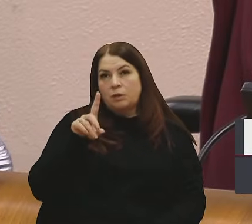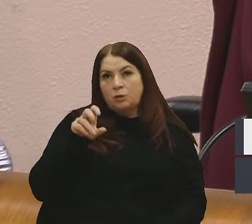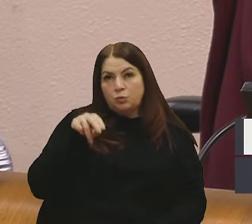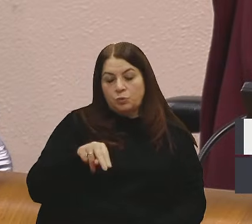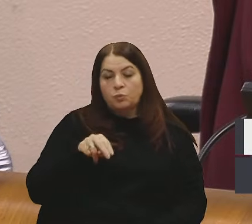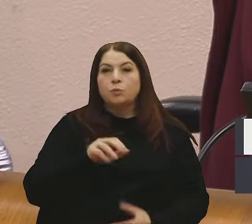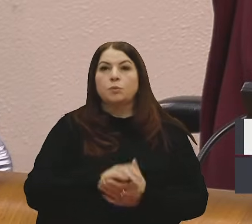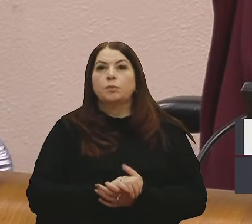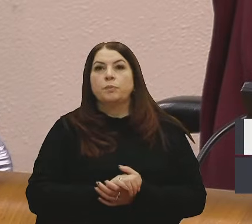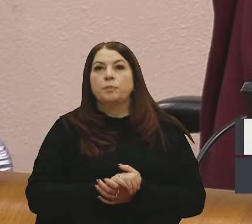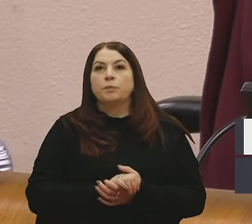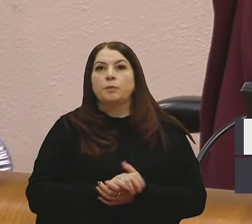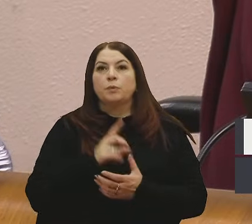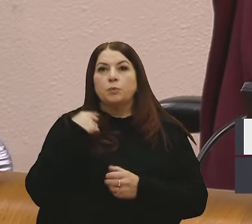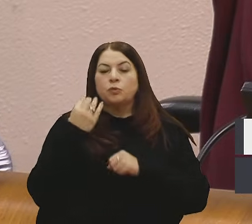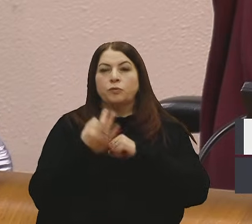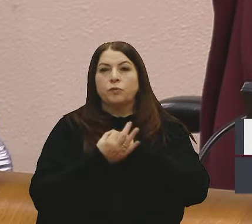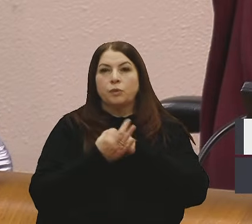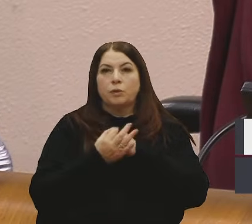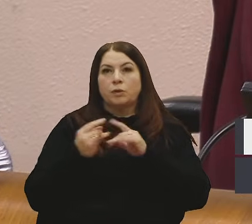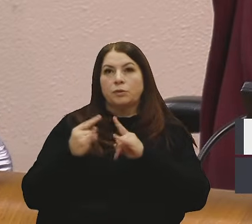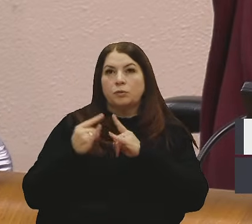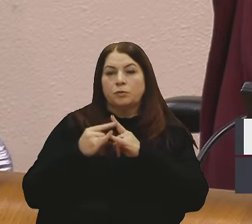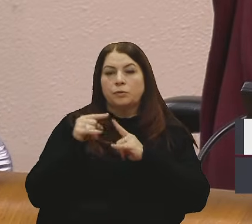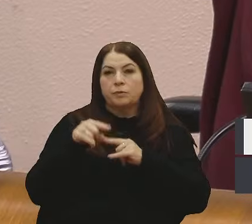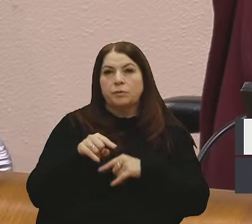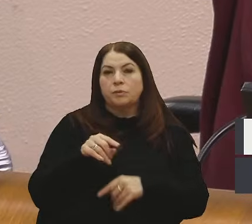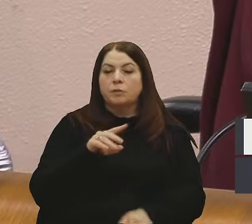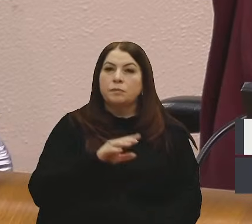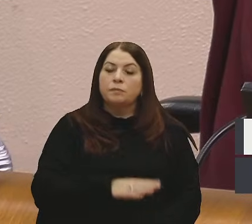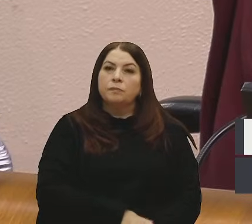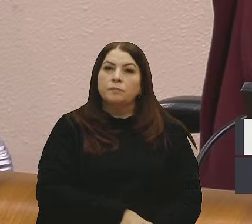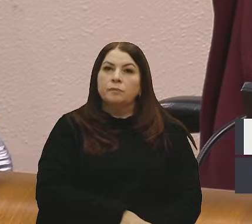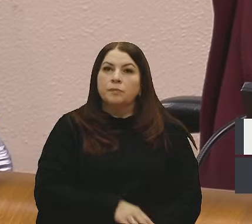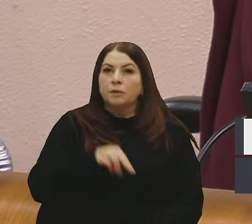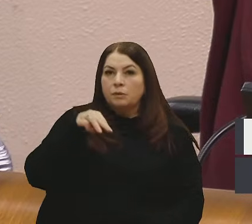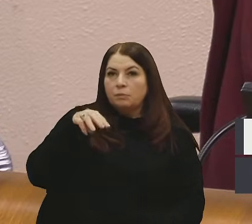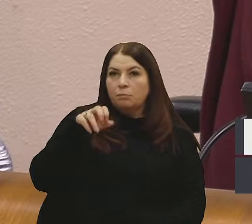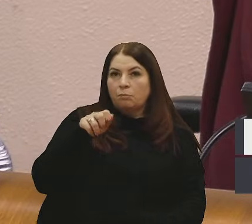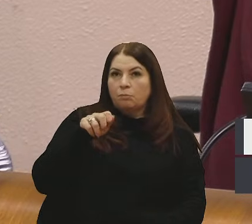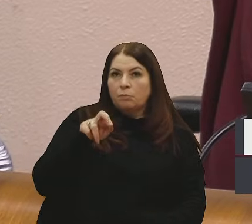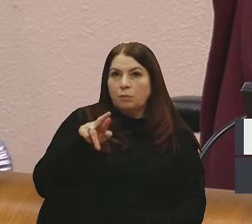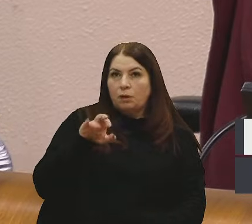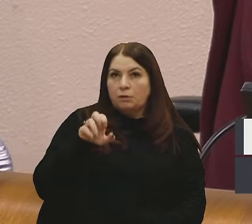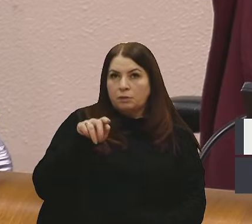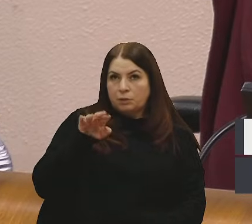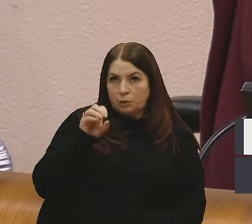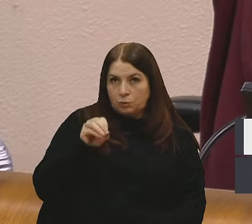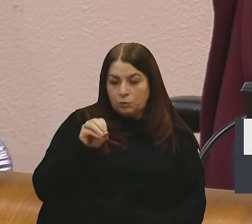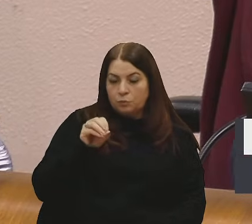Garcia, o advogado da entidade do CEPERS, Dr. Marcelo Bórnia,